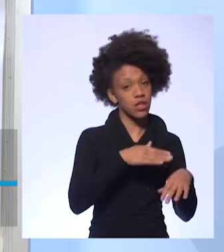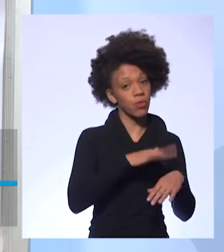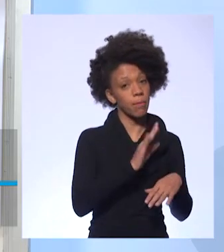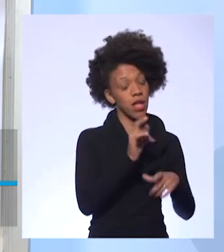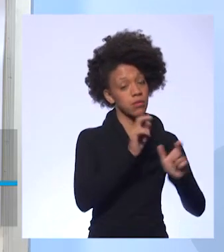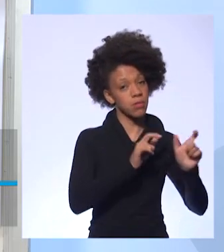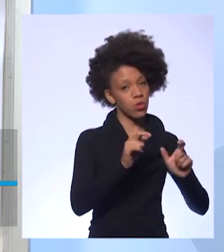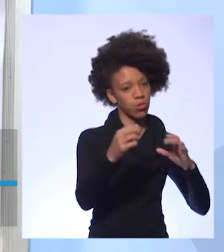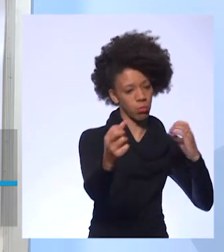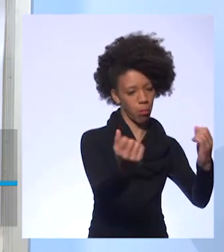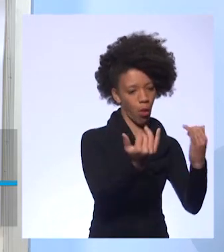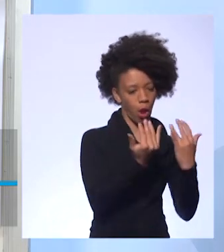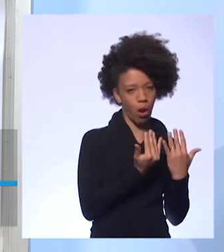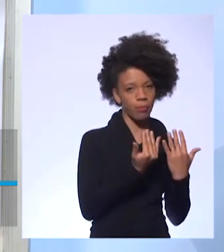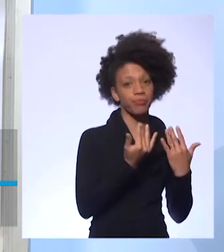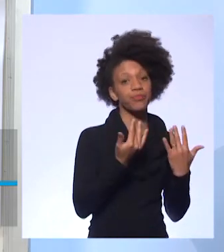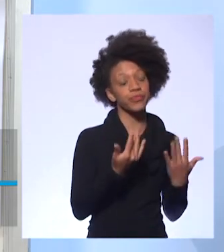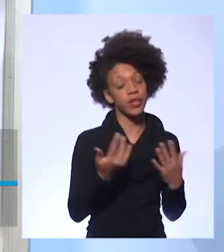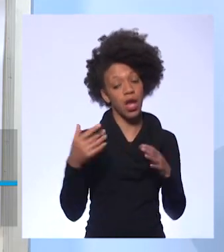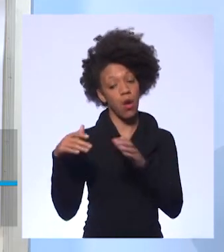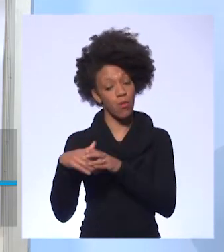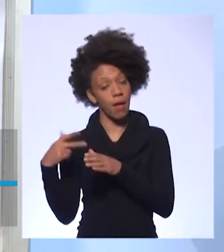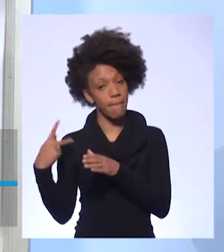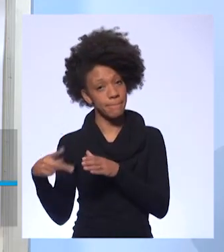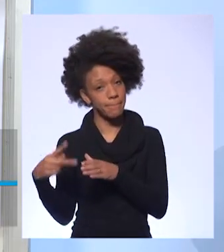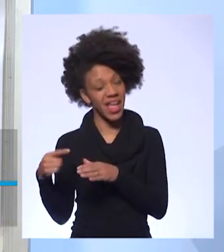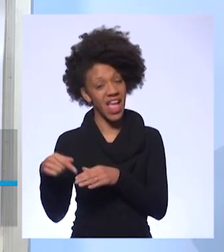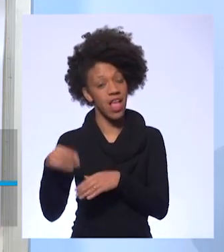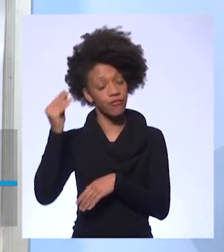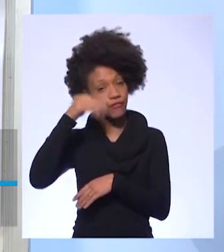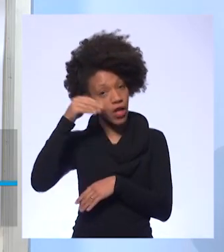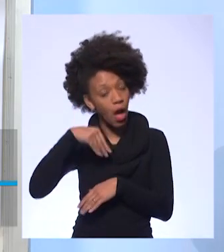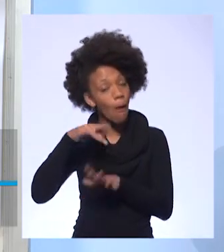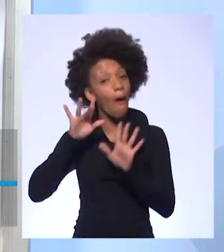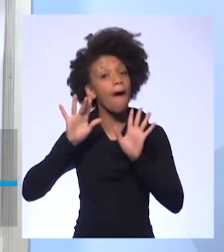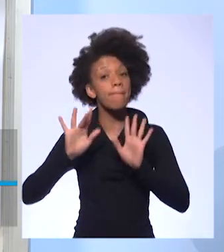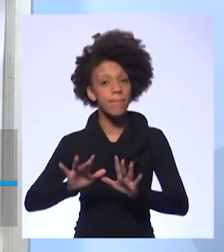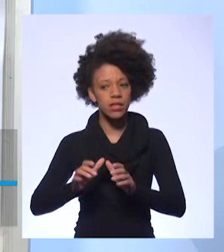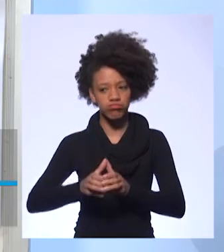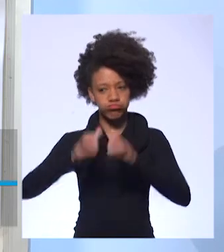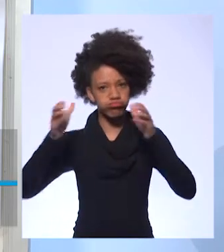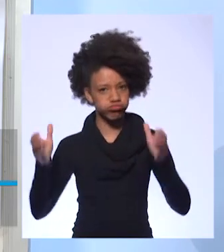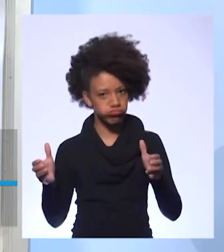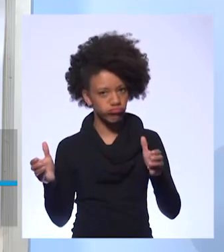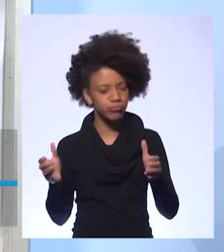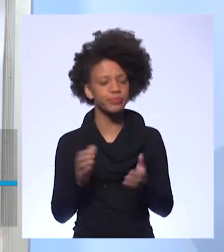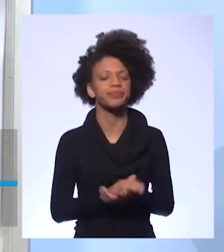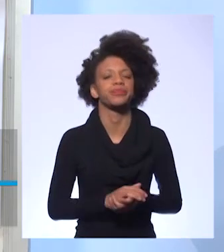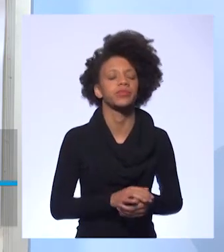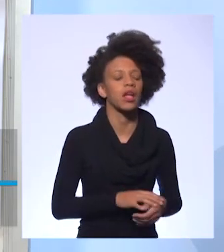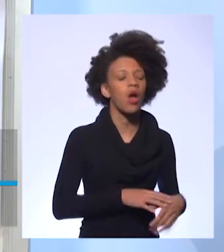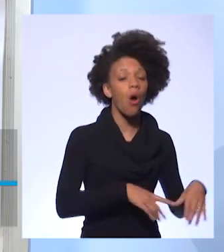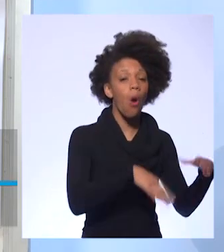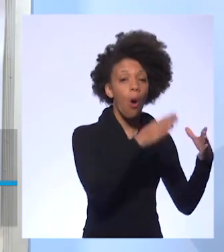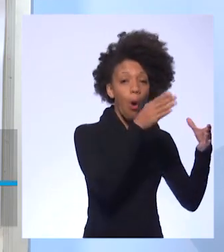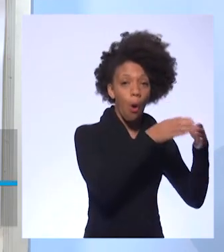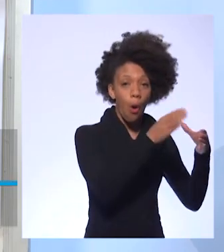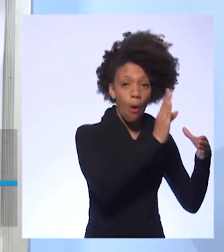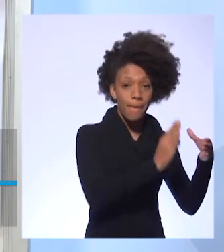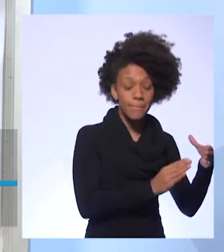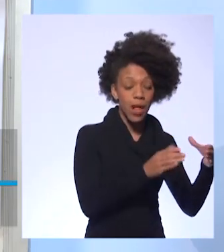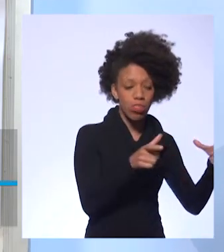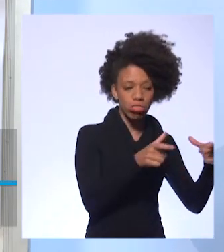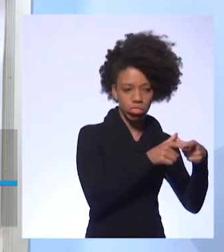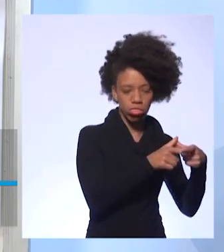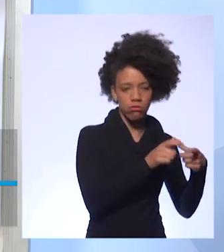porque o exército paraguaio embora as condições precárias o exército era maior o Brasil tinha um